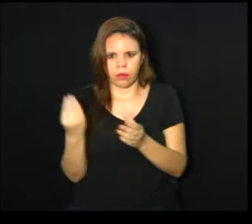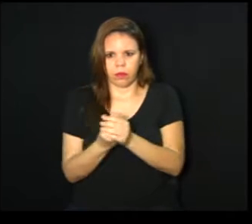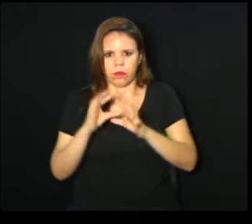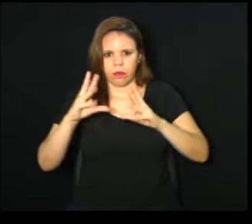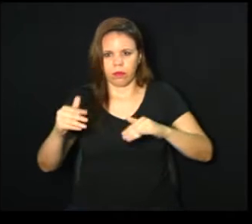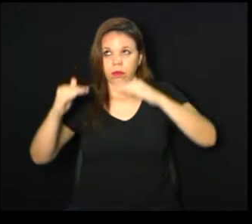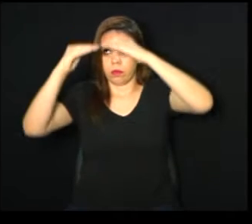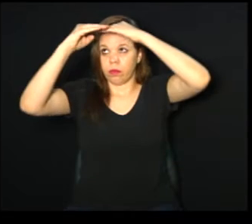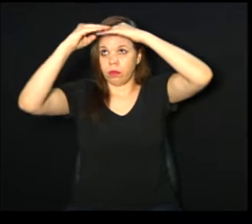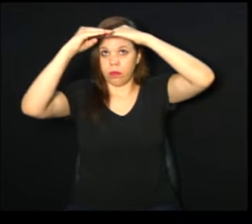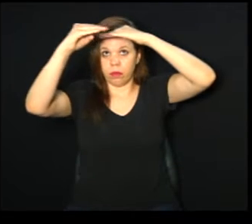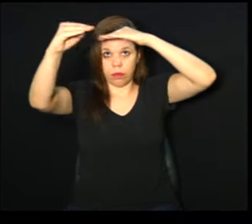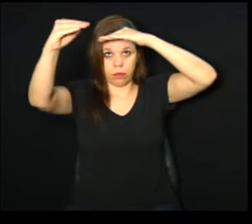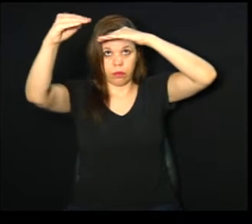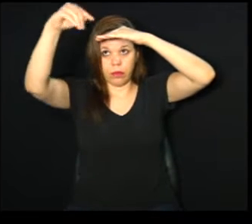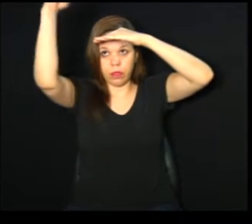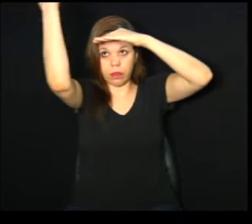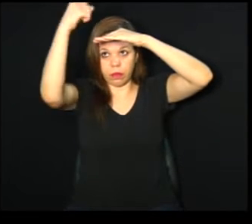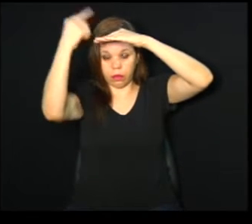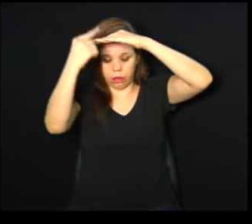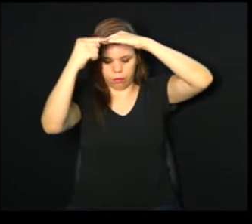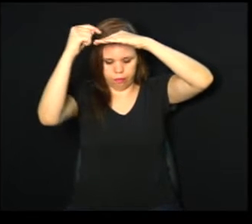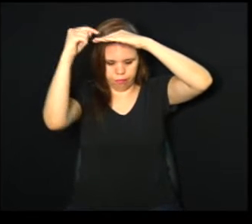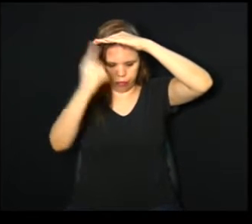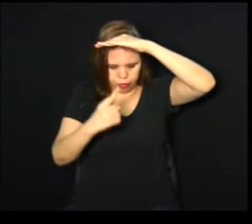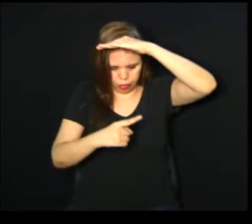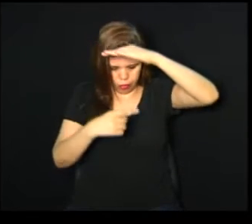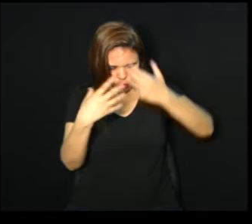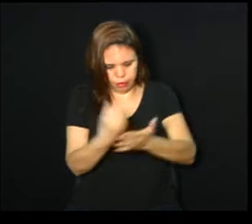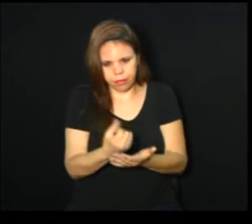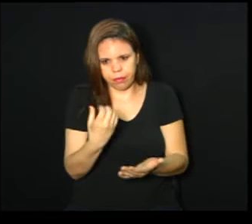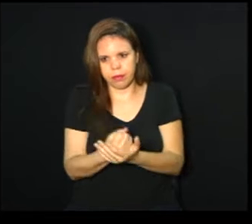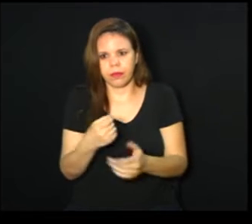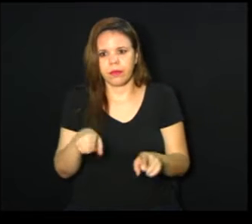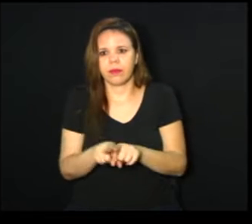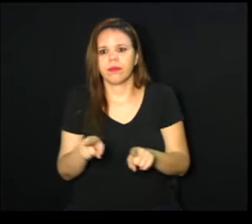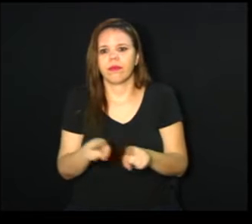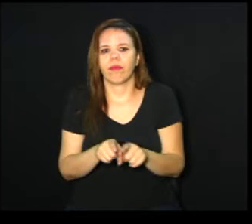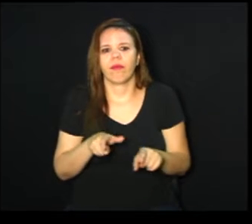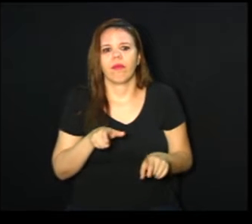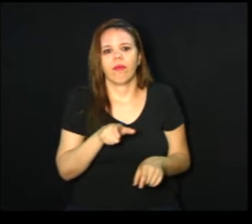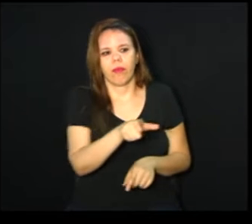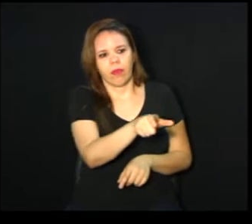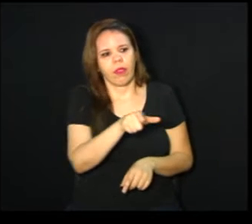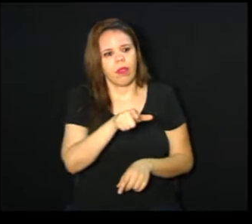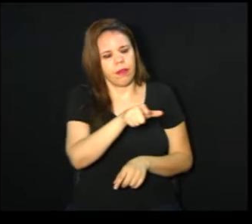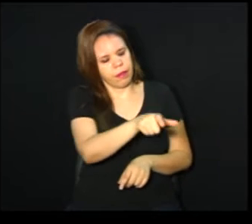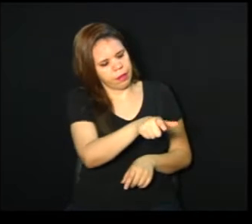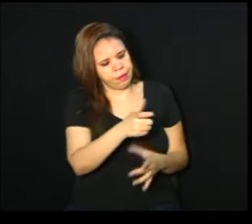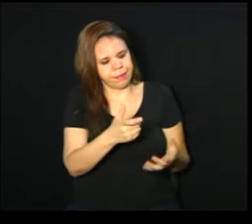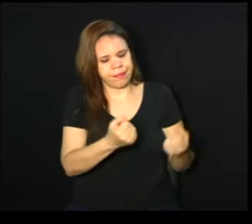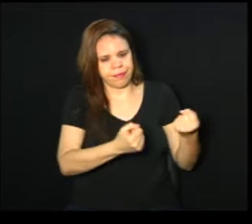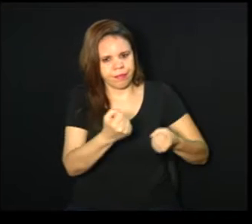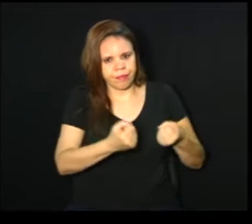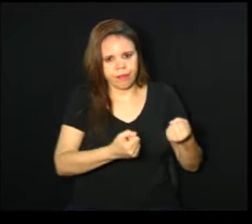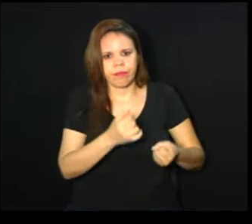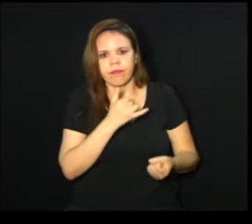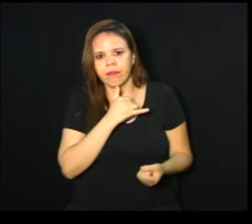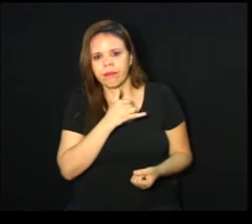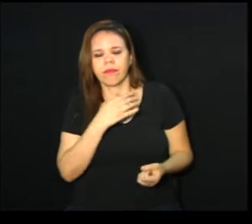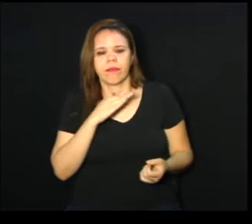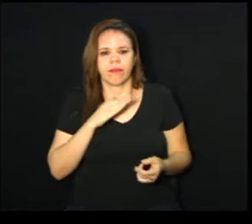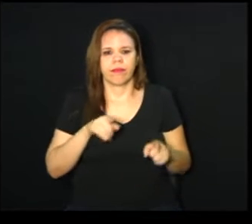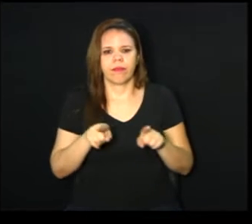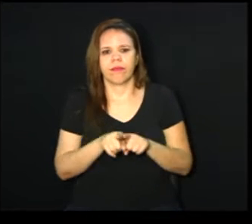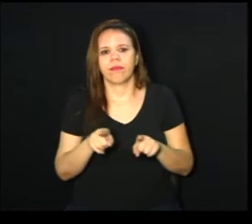solares nos consumidores, e também a parte de recarga de veículos elétricos em algumas residências, armazenamento de energia e